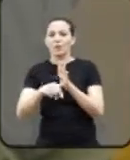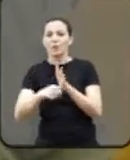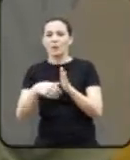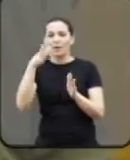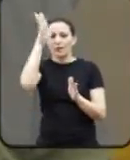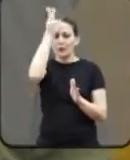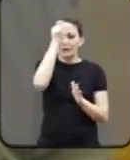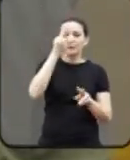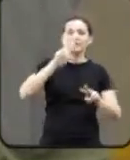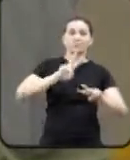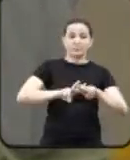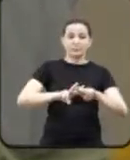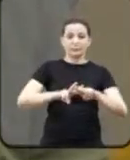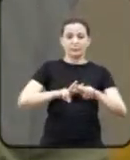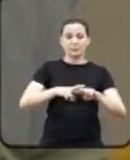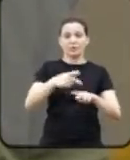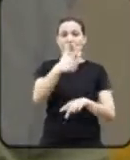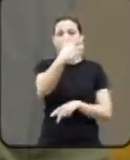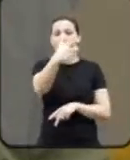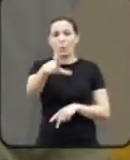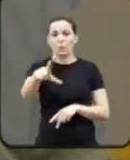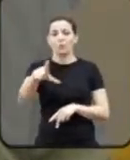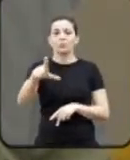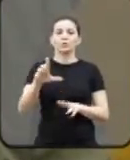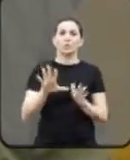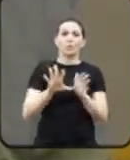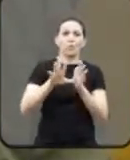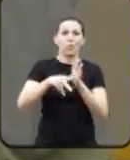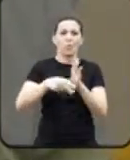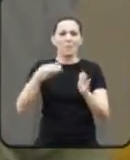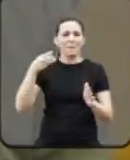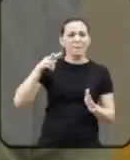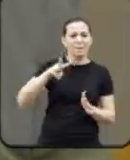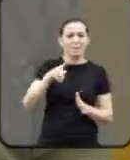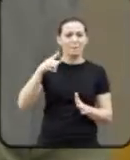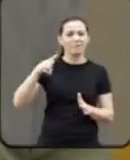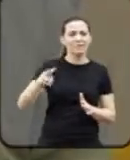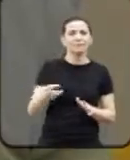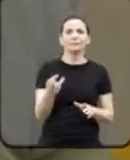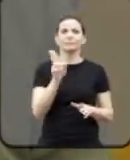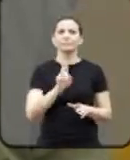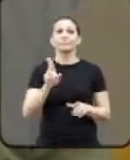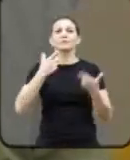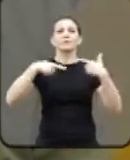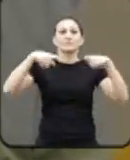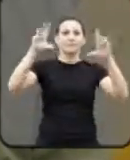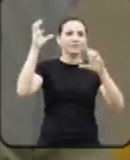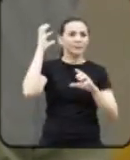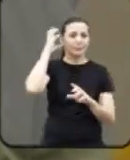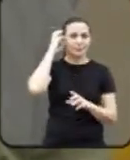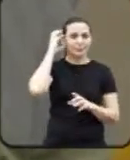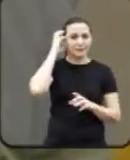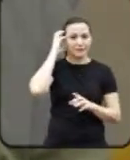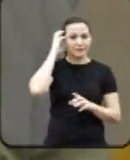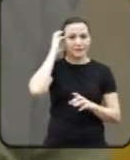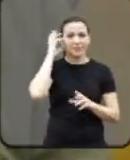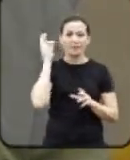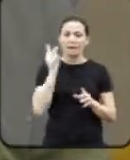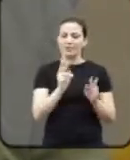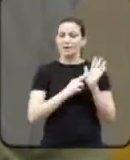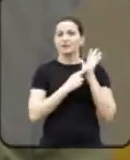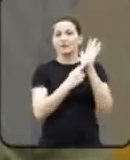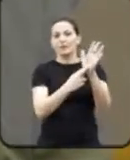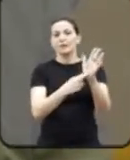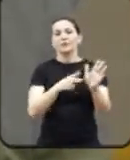vai preso. E os que roubam milhões descaradamente, usando a televisão, o rádio, representante do